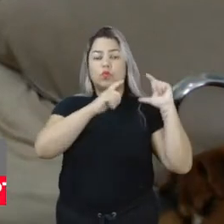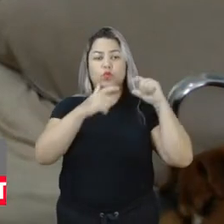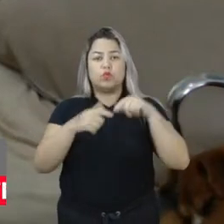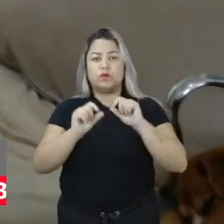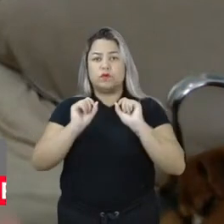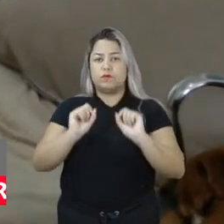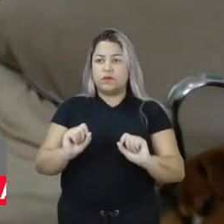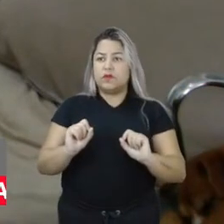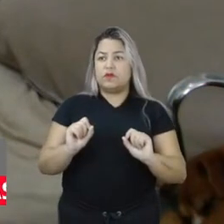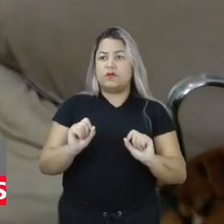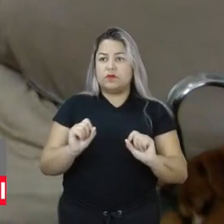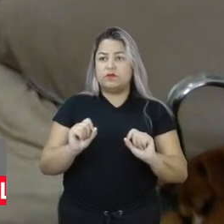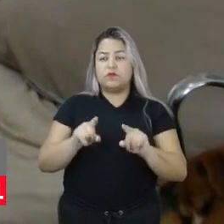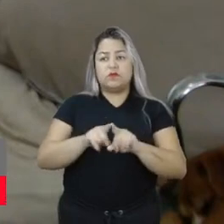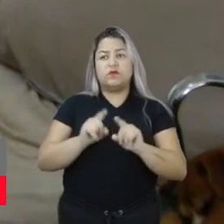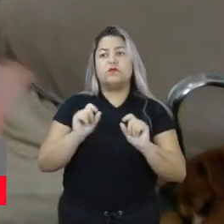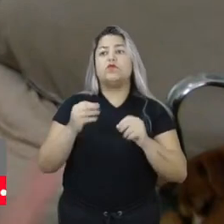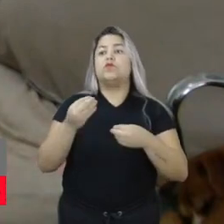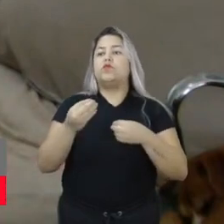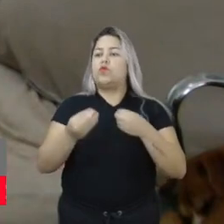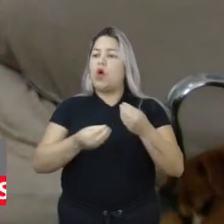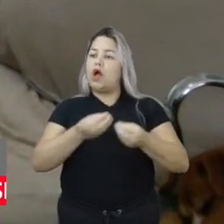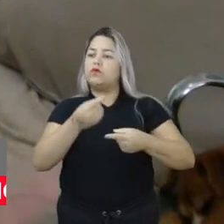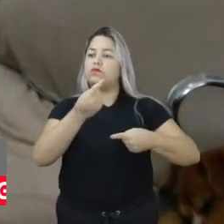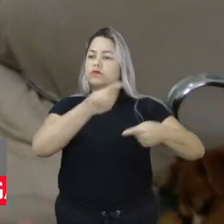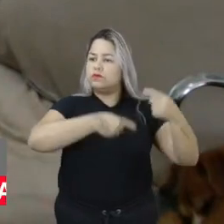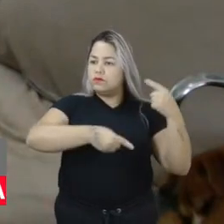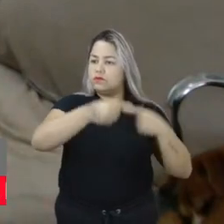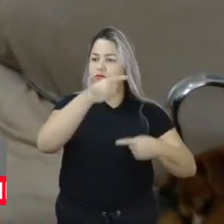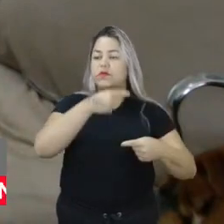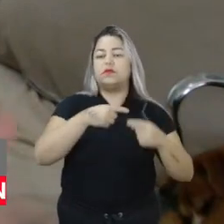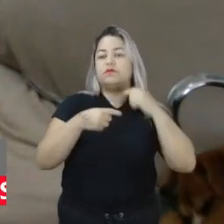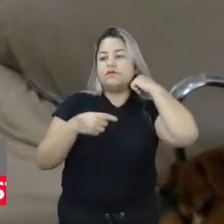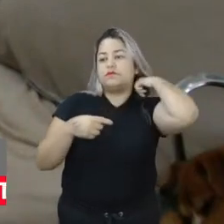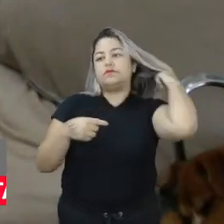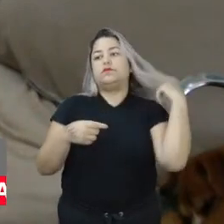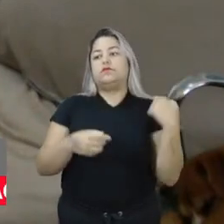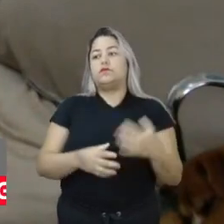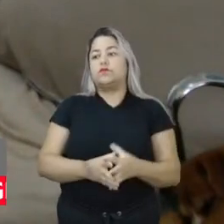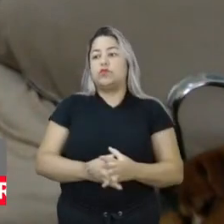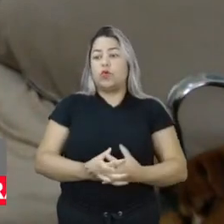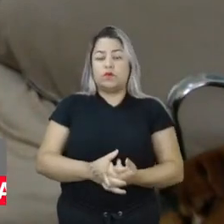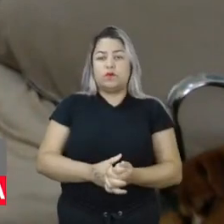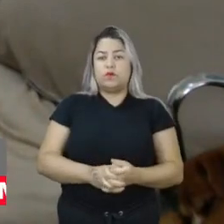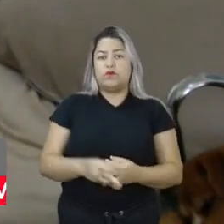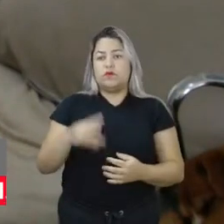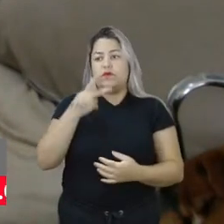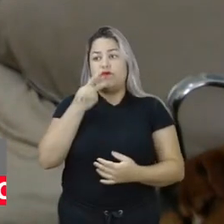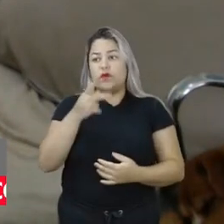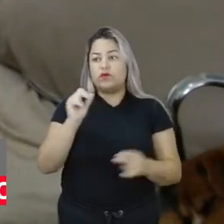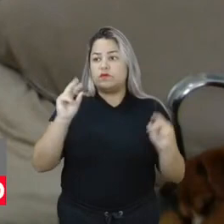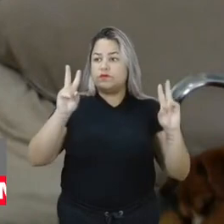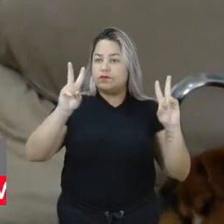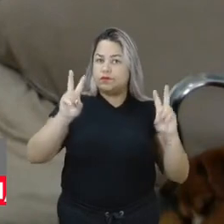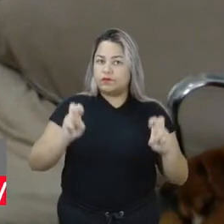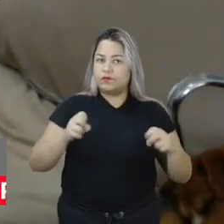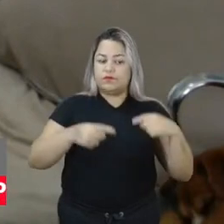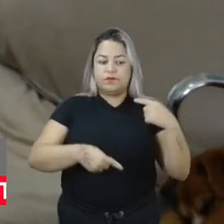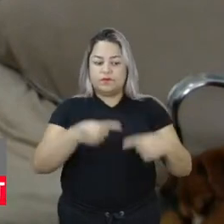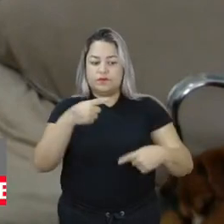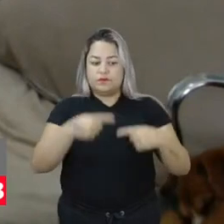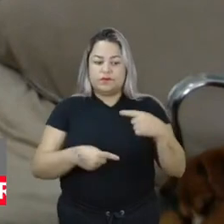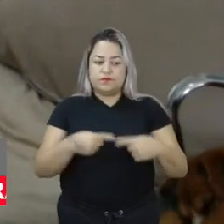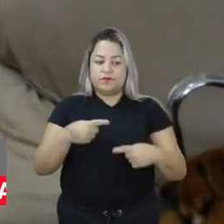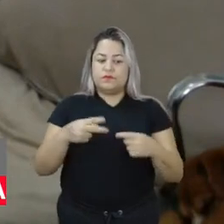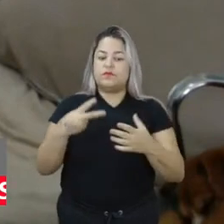ali, que é de pragmatismo, né, de construção de consensos, quando ele mencionou esse assunto. O discurso dele também